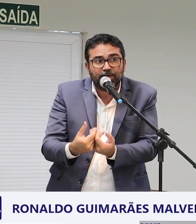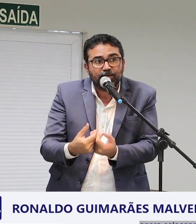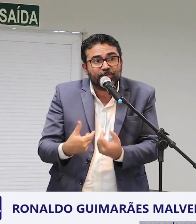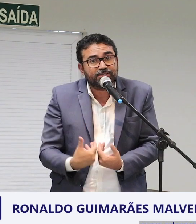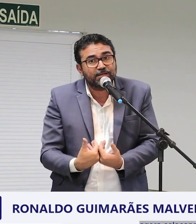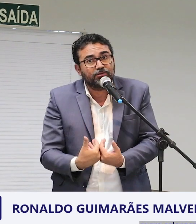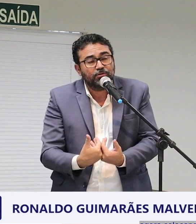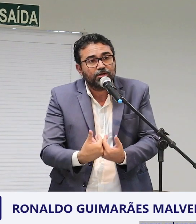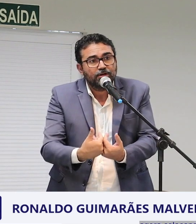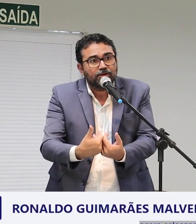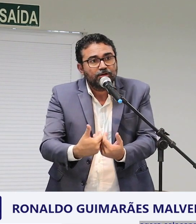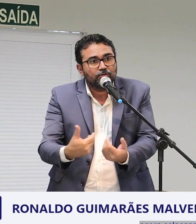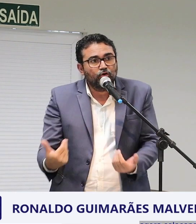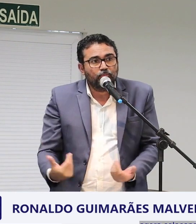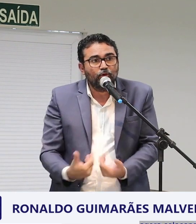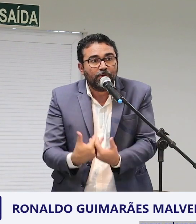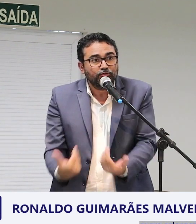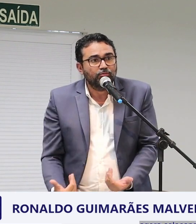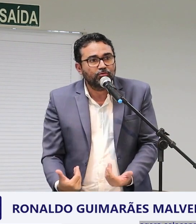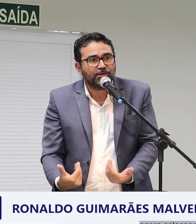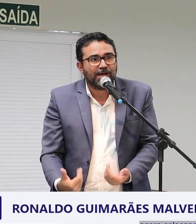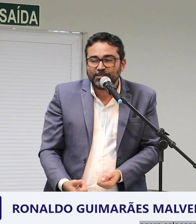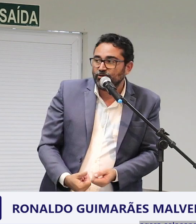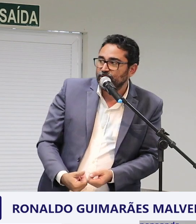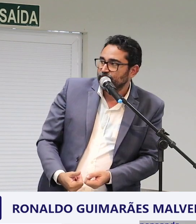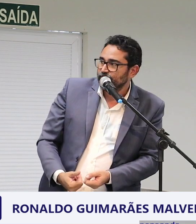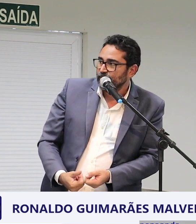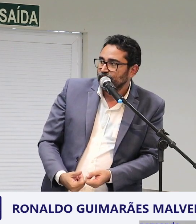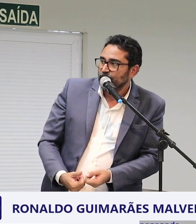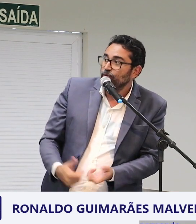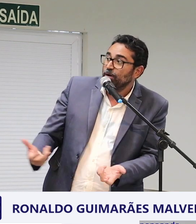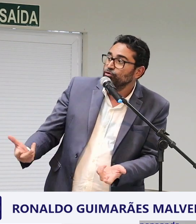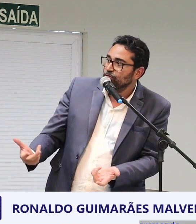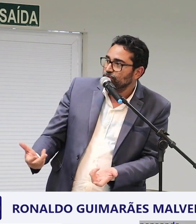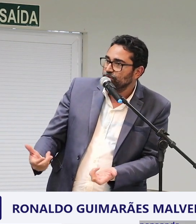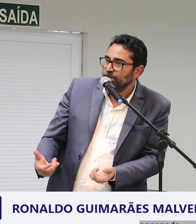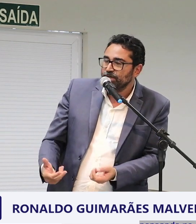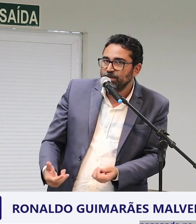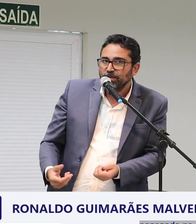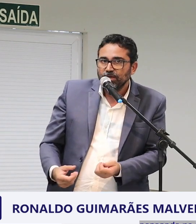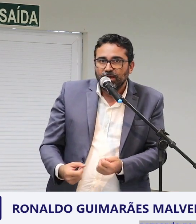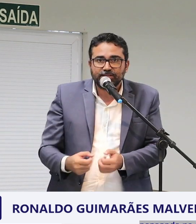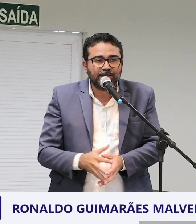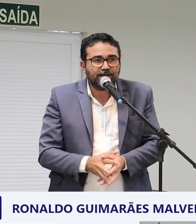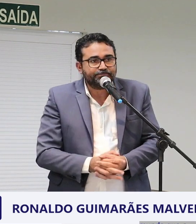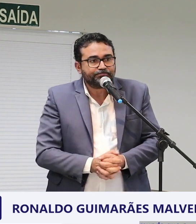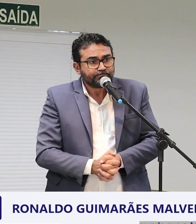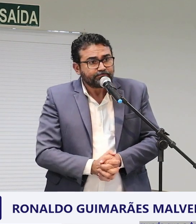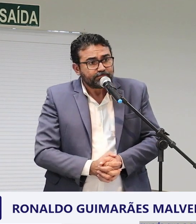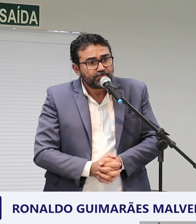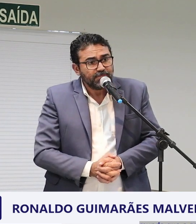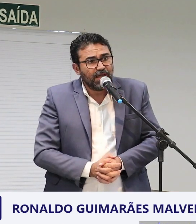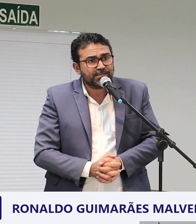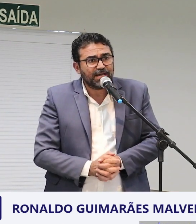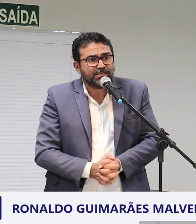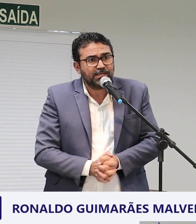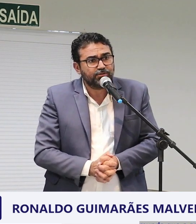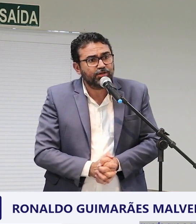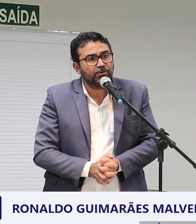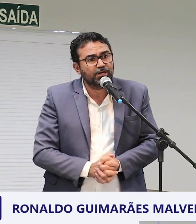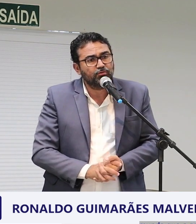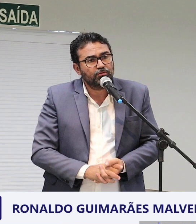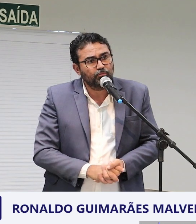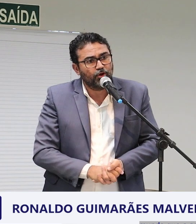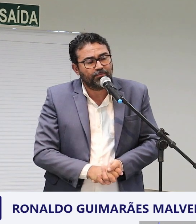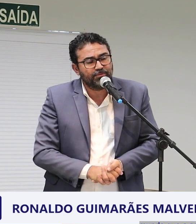pensando em quê pensando no pulmão do mundo que é a Amazônia pulmão do mundo e aí essa essa ação